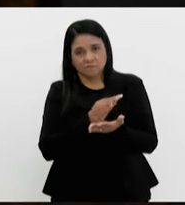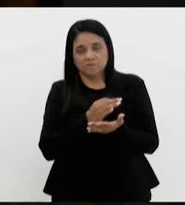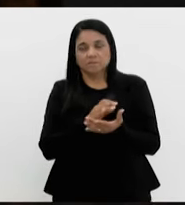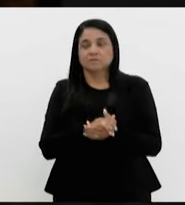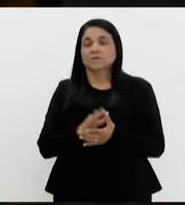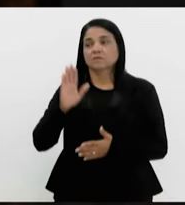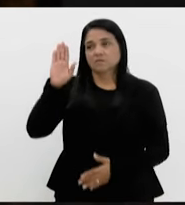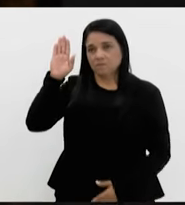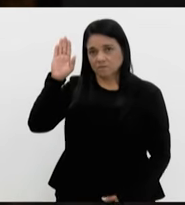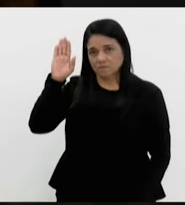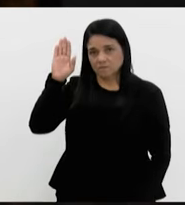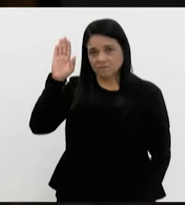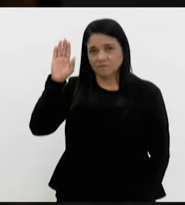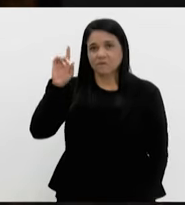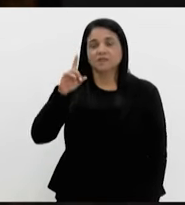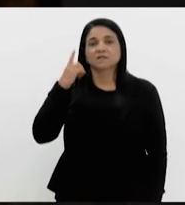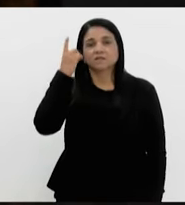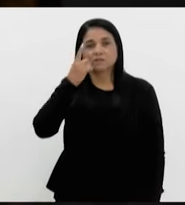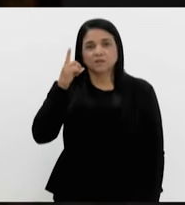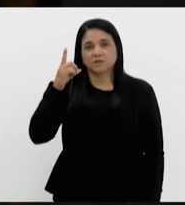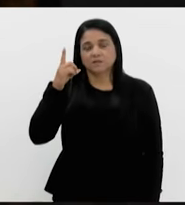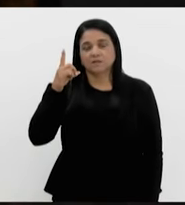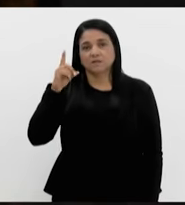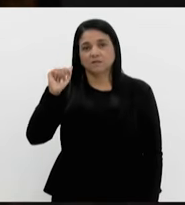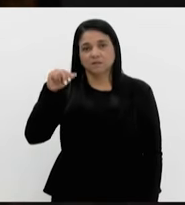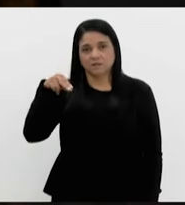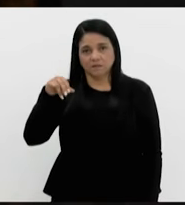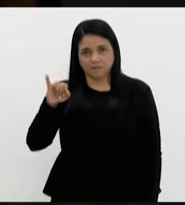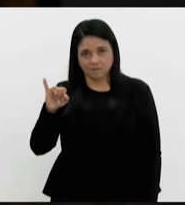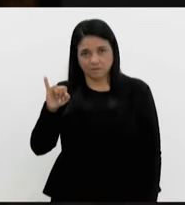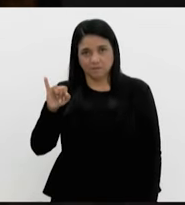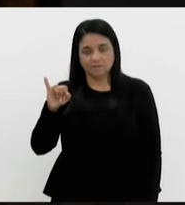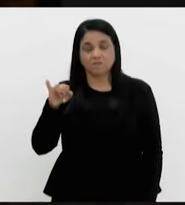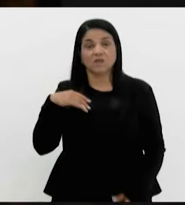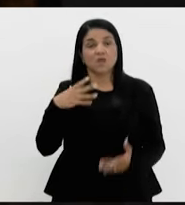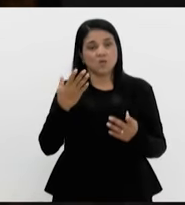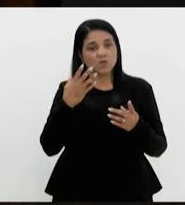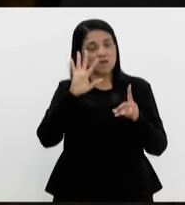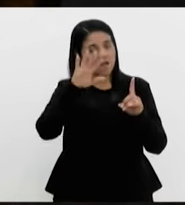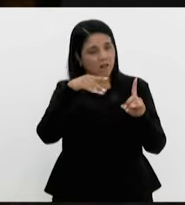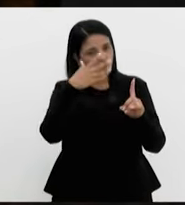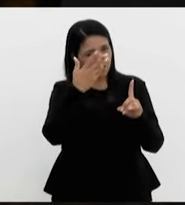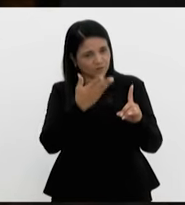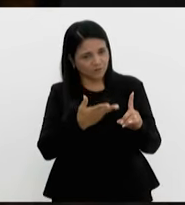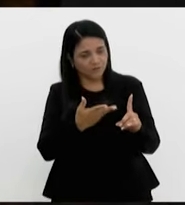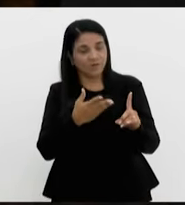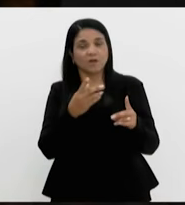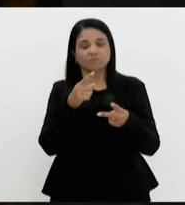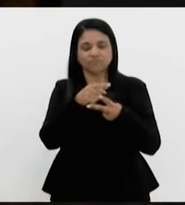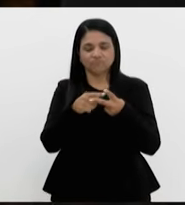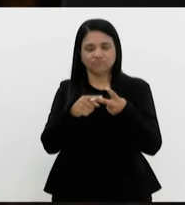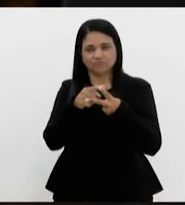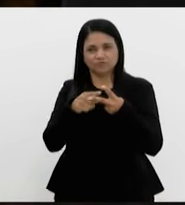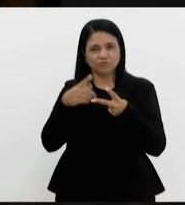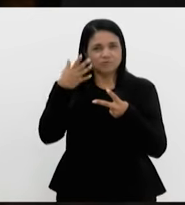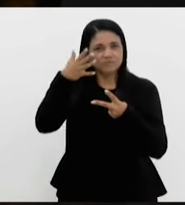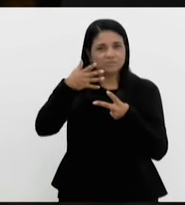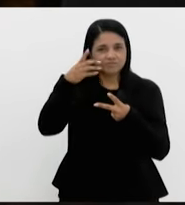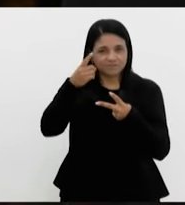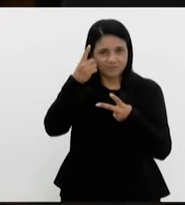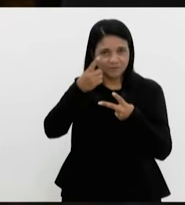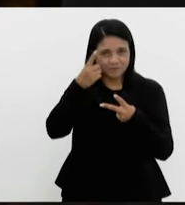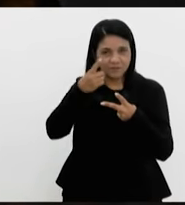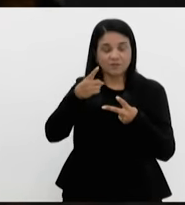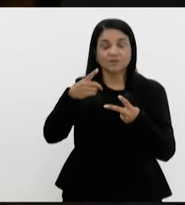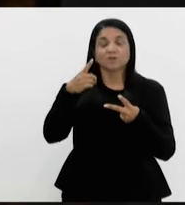presidente. Deputada Dani, por favor. Queria aqui elogiar a proposição dos dois deputados, deputado Rodrigo Amorim e